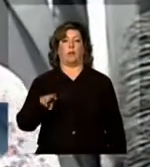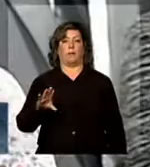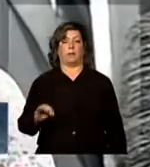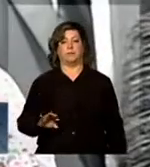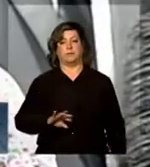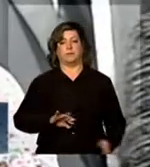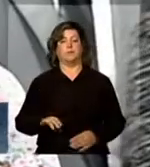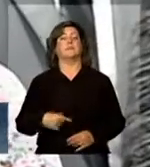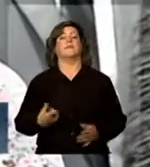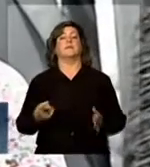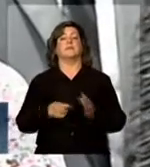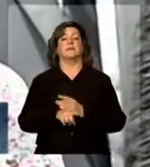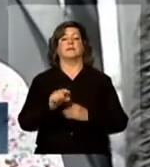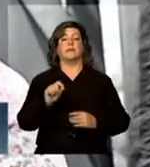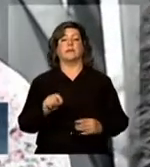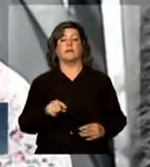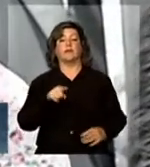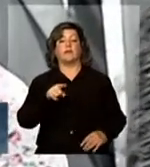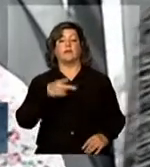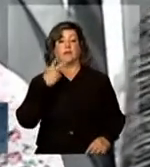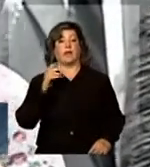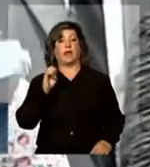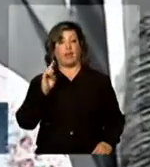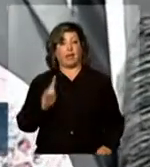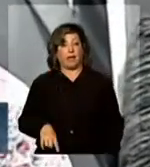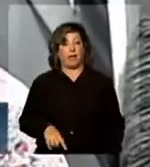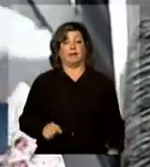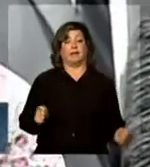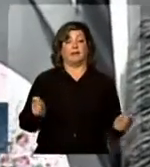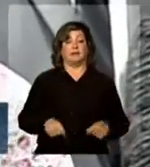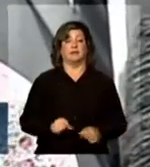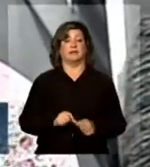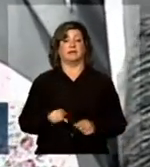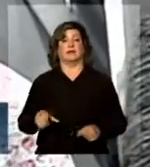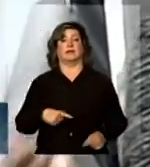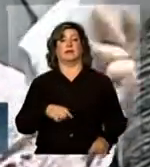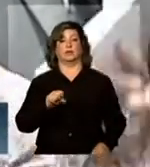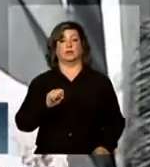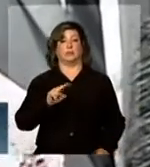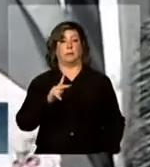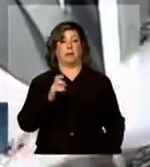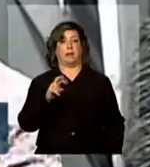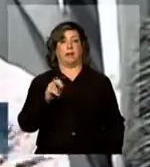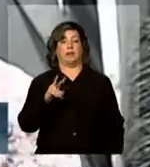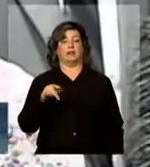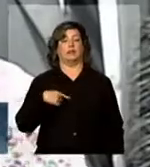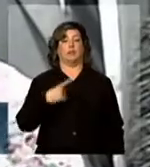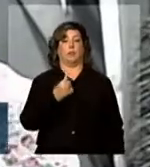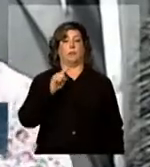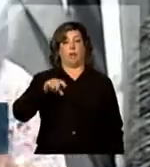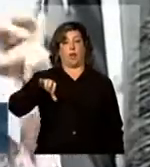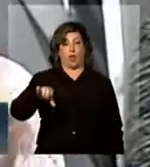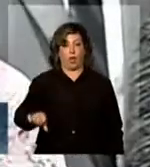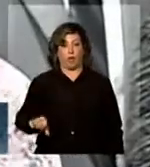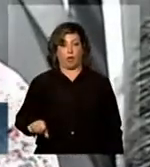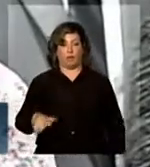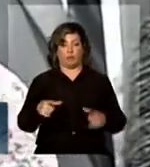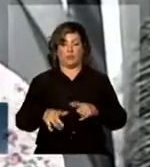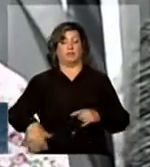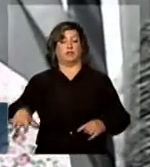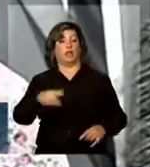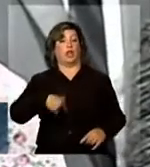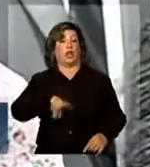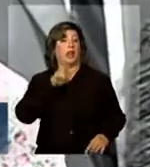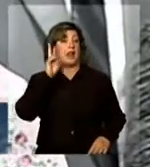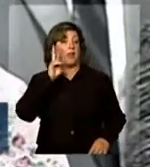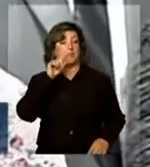saber do senhor o seguinte: o senhor comentou que é exequível o superávit de 1,9, tanto para o central quanto para o regional. A gente tem que lembrar que esse